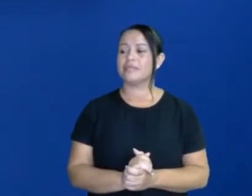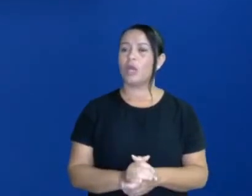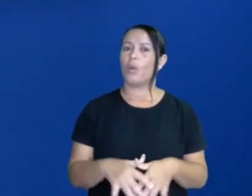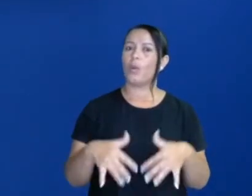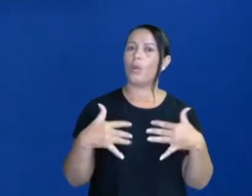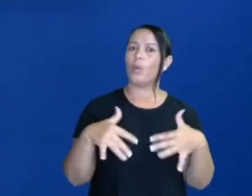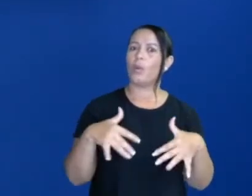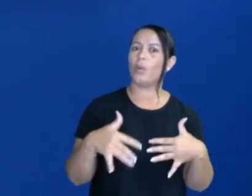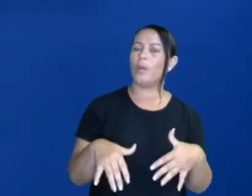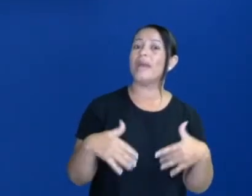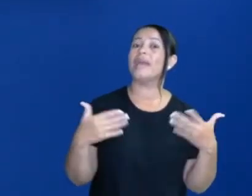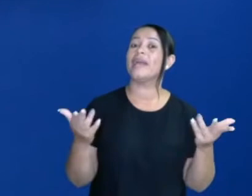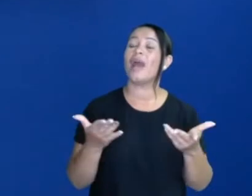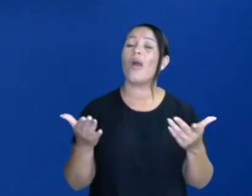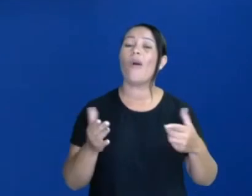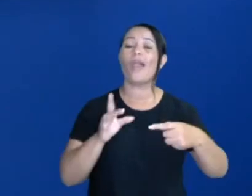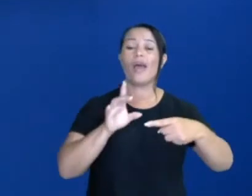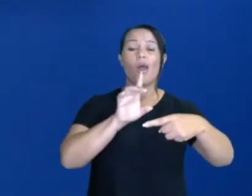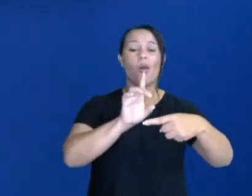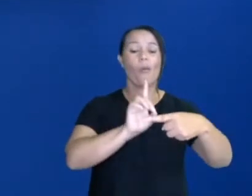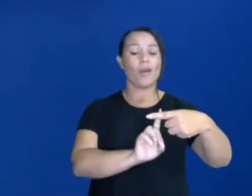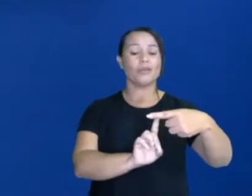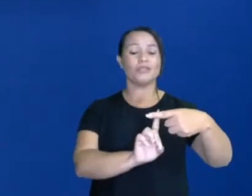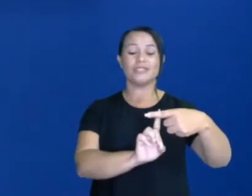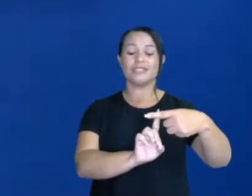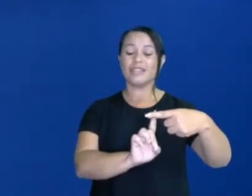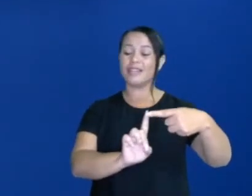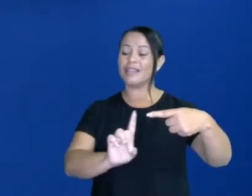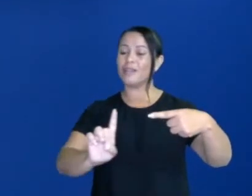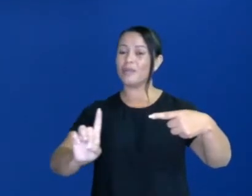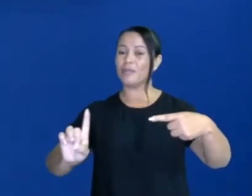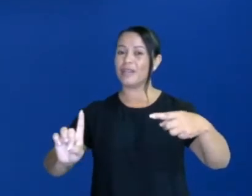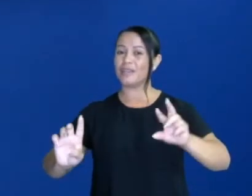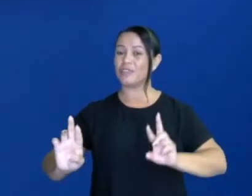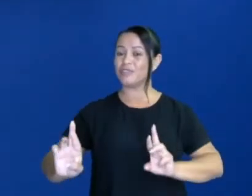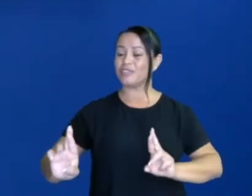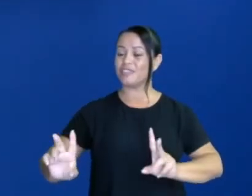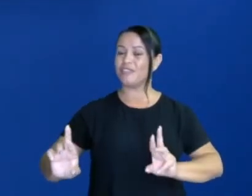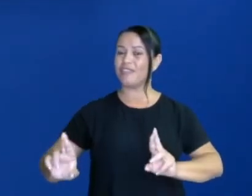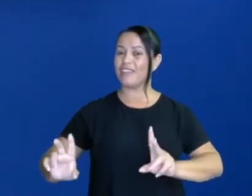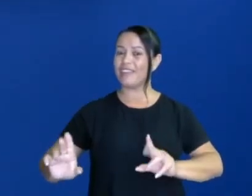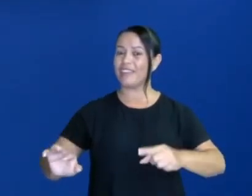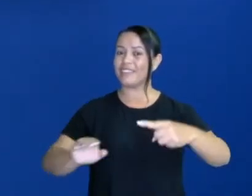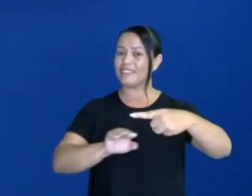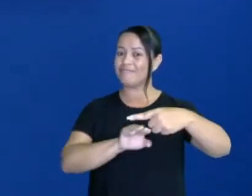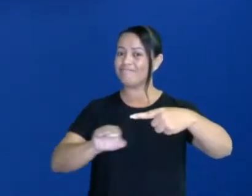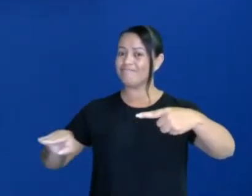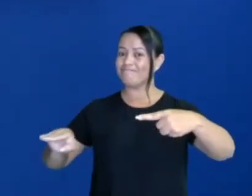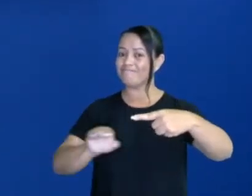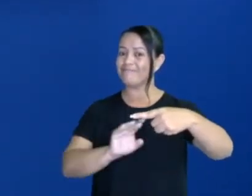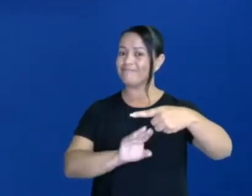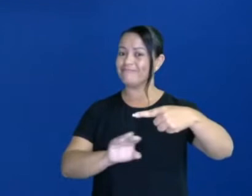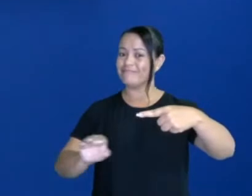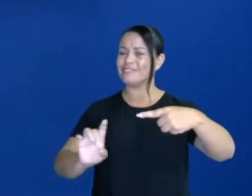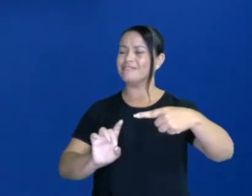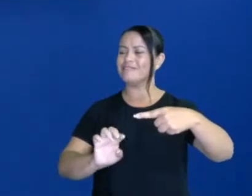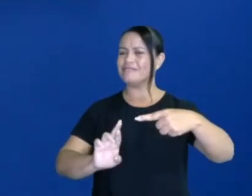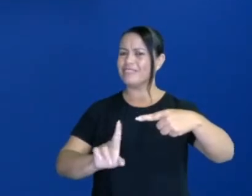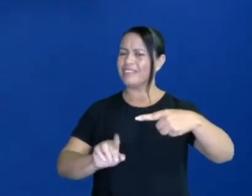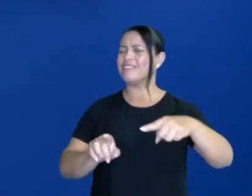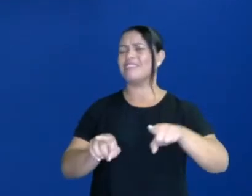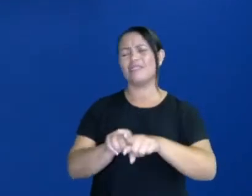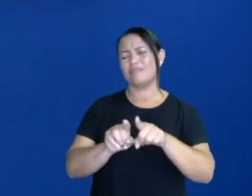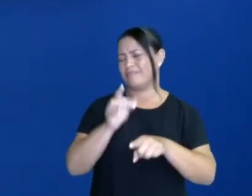Eita, e agora, quando os denominadores forem diferentes, tá? Simples também, tá? A